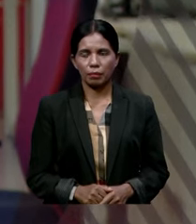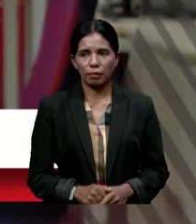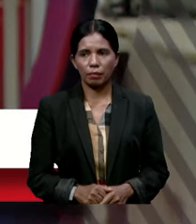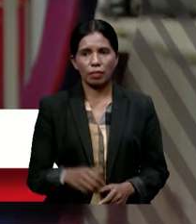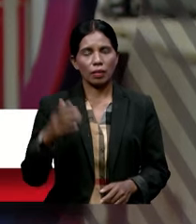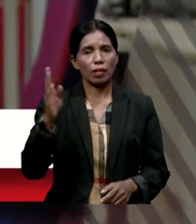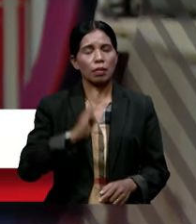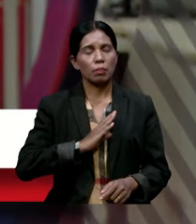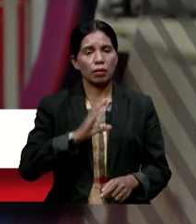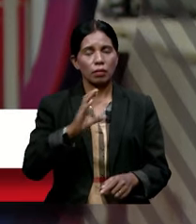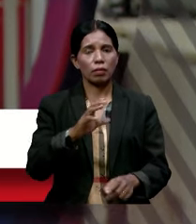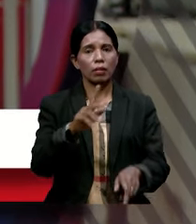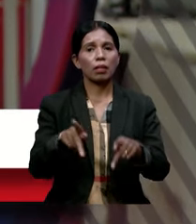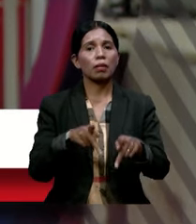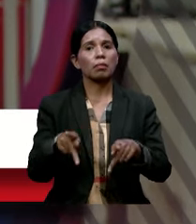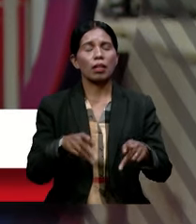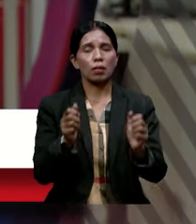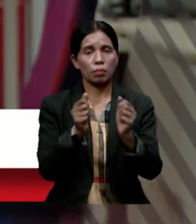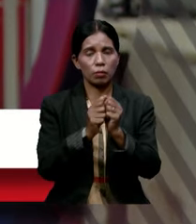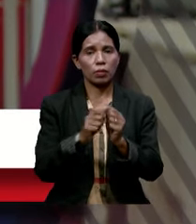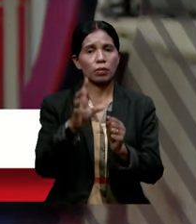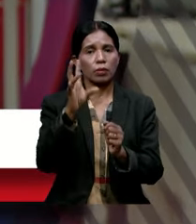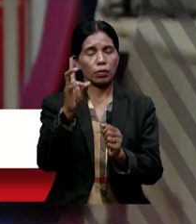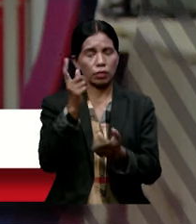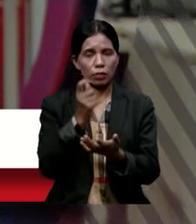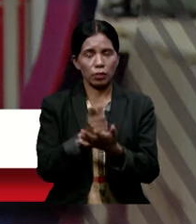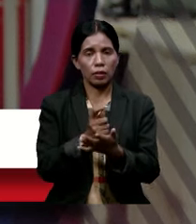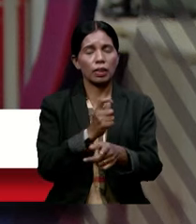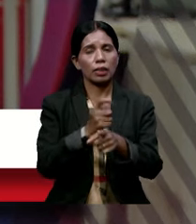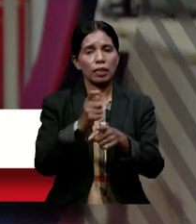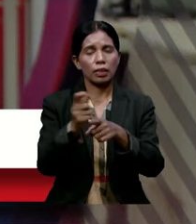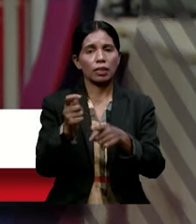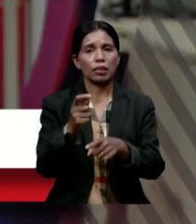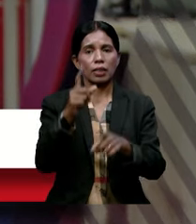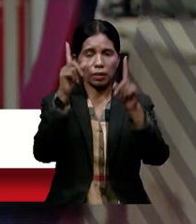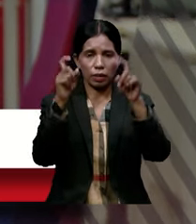E above qual candidato trabalhador reúne tu recente o texto escrito lia em inglês?